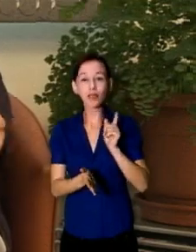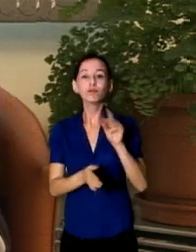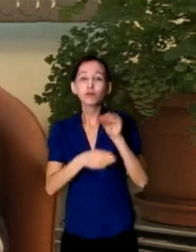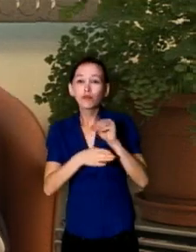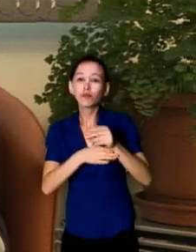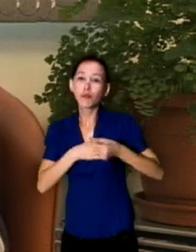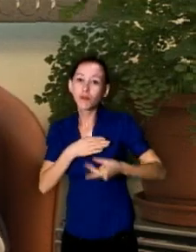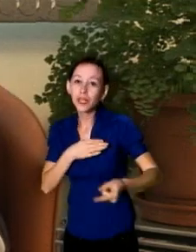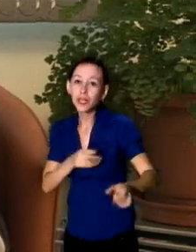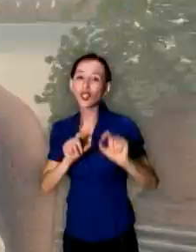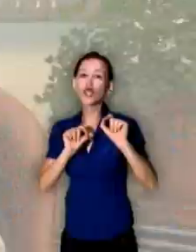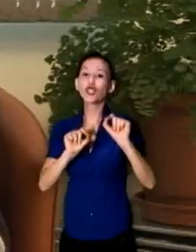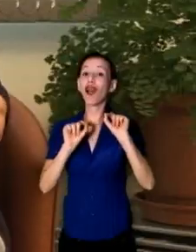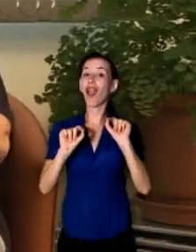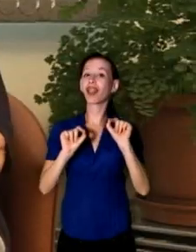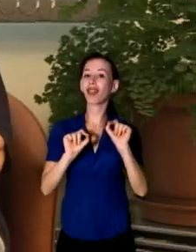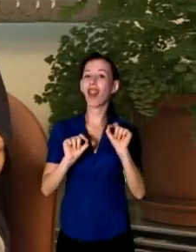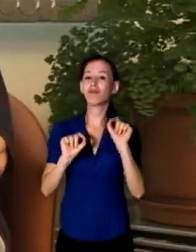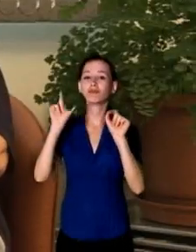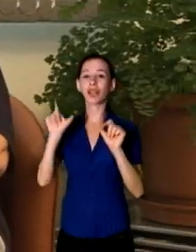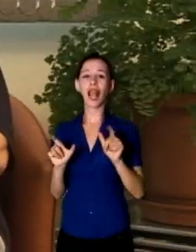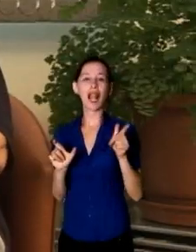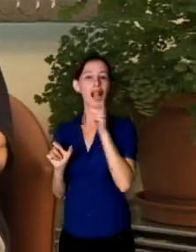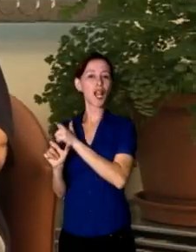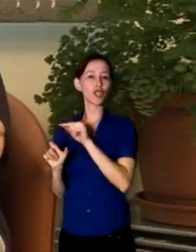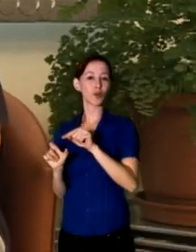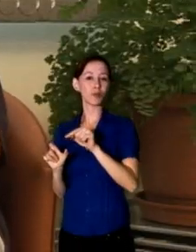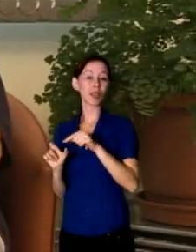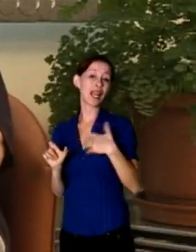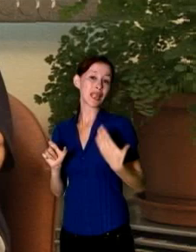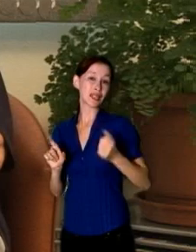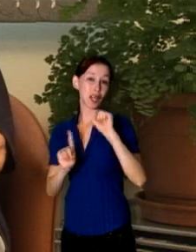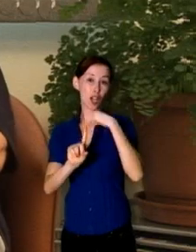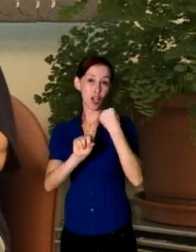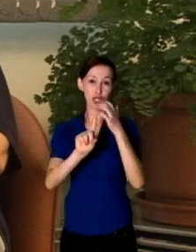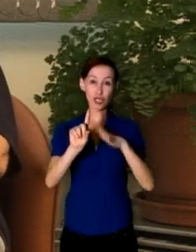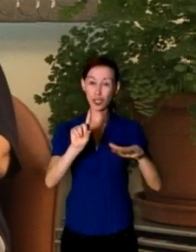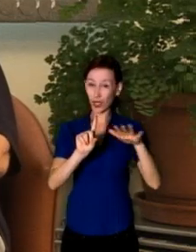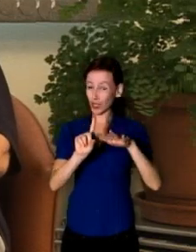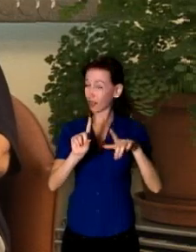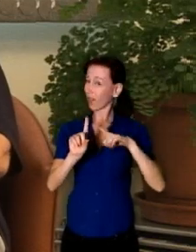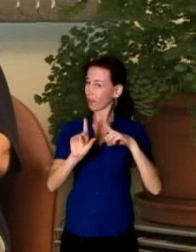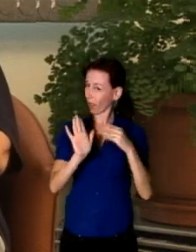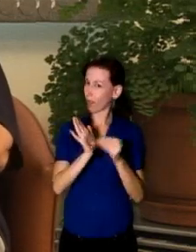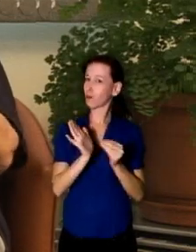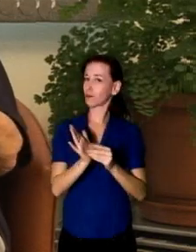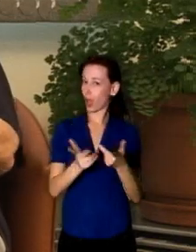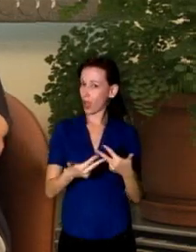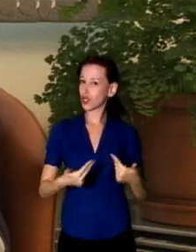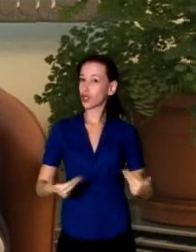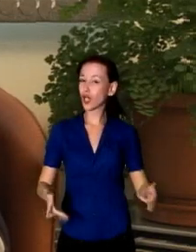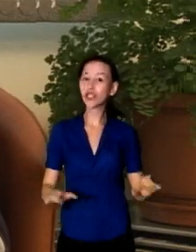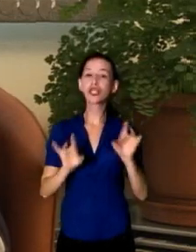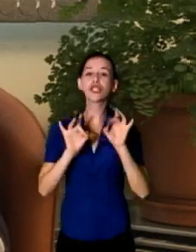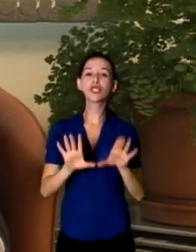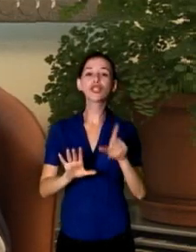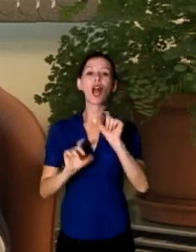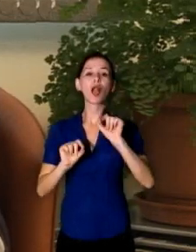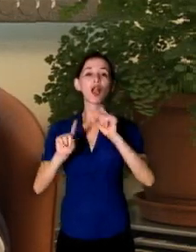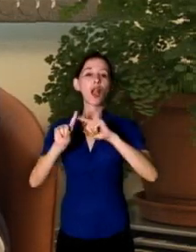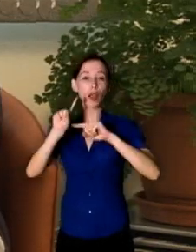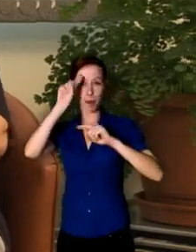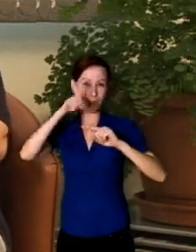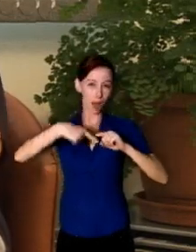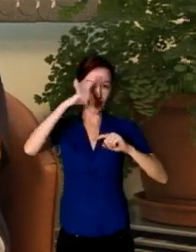a memória do vencedor. Então, se a sociedade é mais complexa do que só esse exercício da